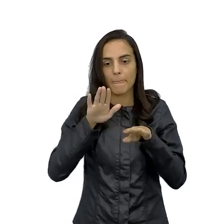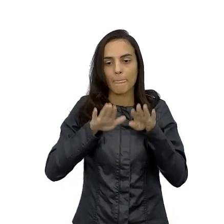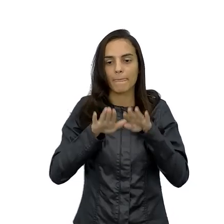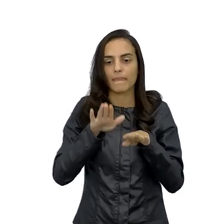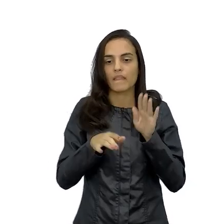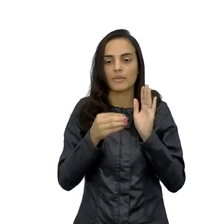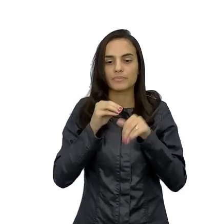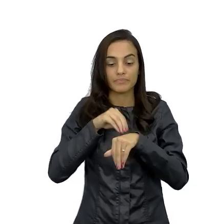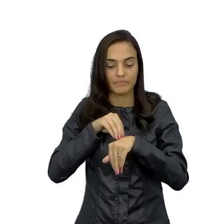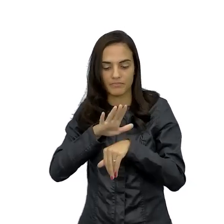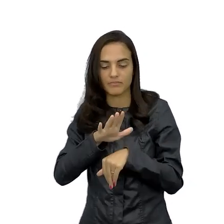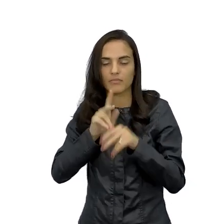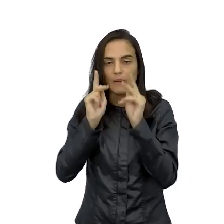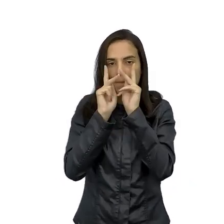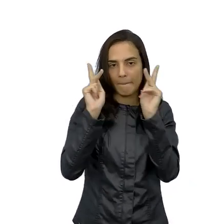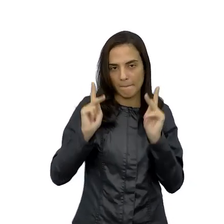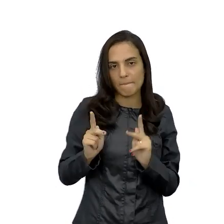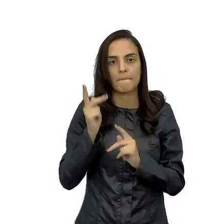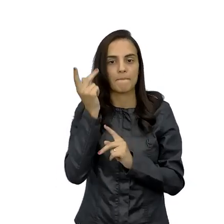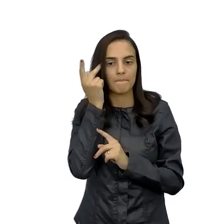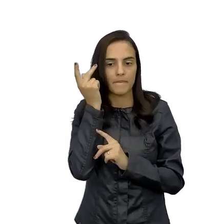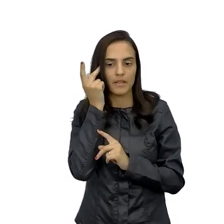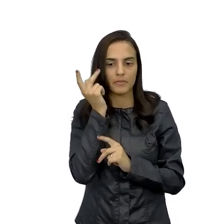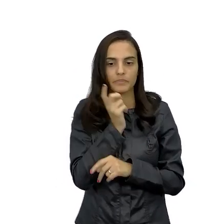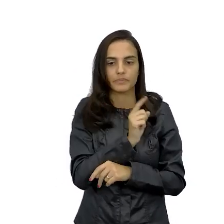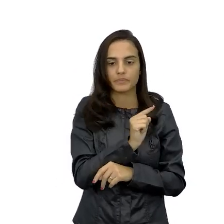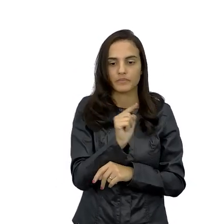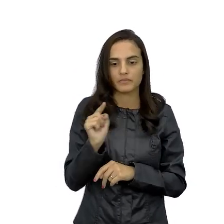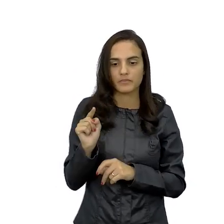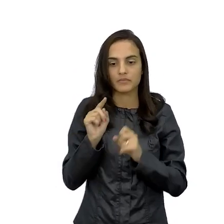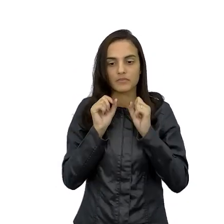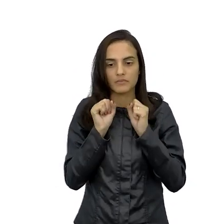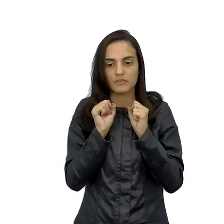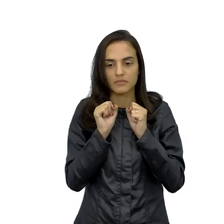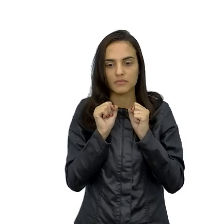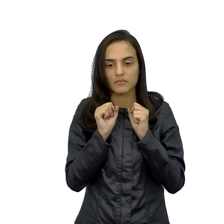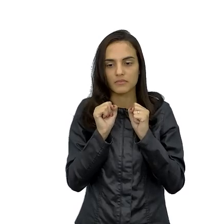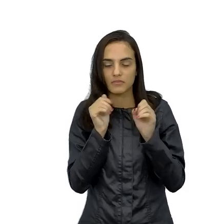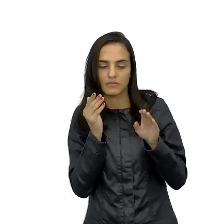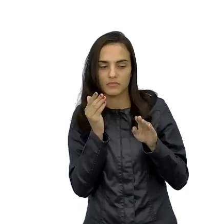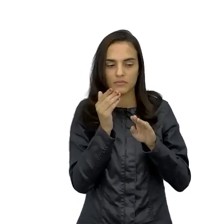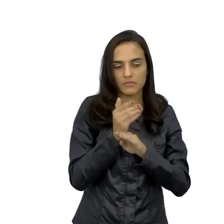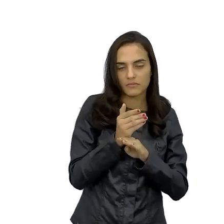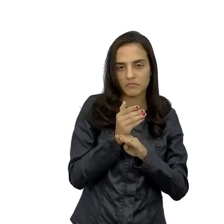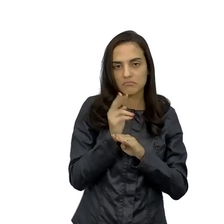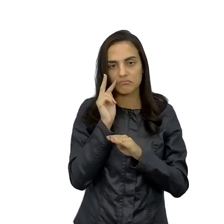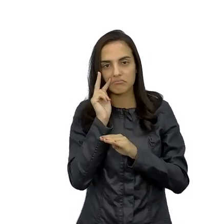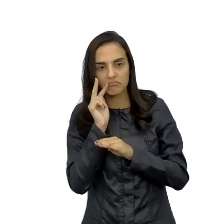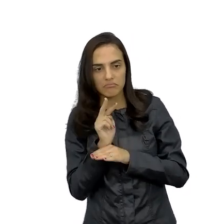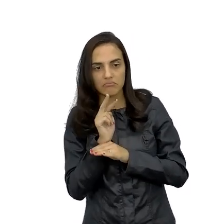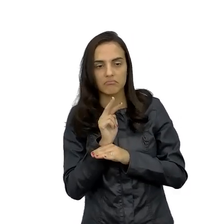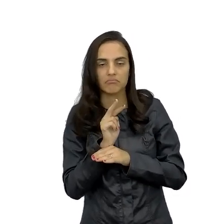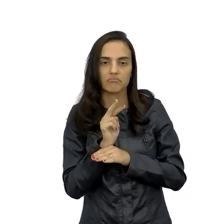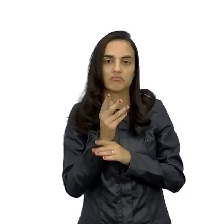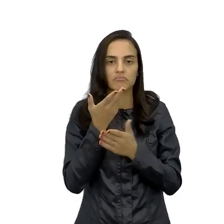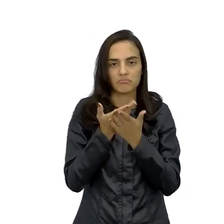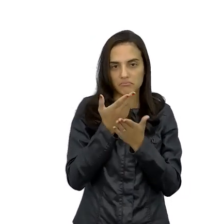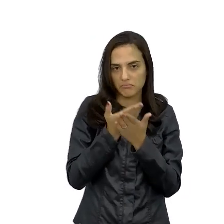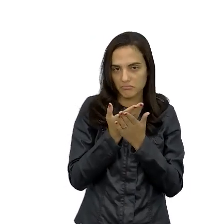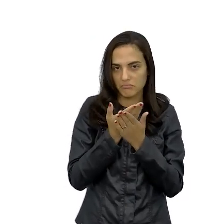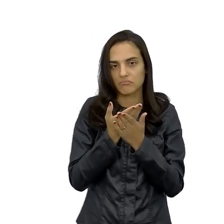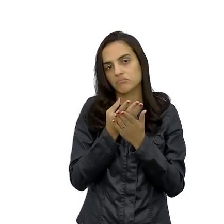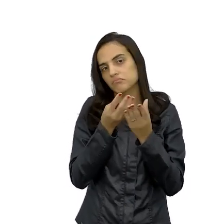ali pela plataforma São Paulo, que vocês podem entrar, acessar e estudar